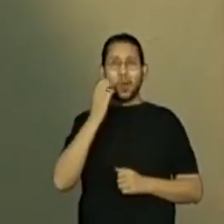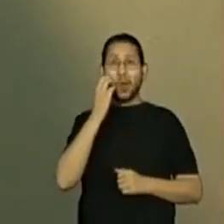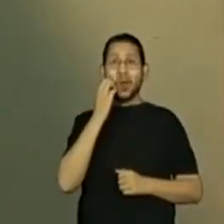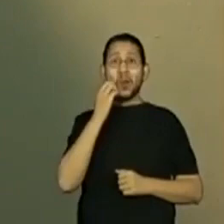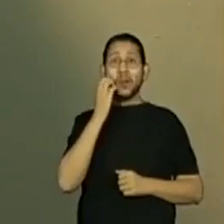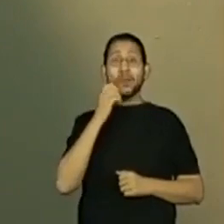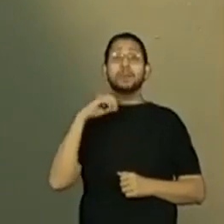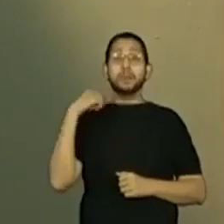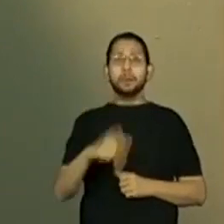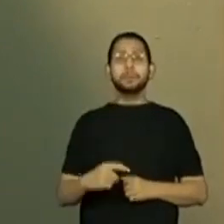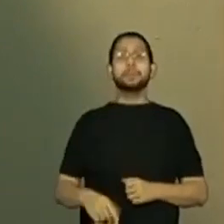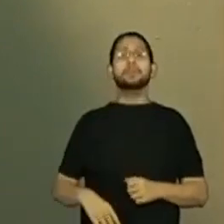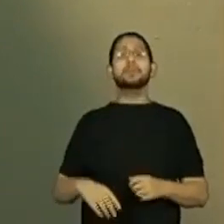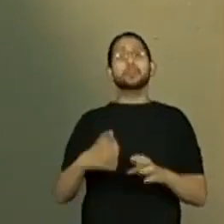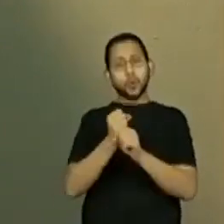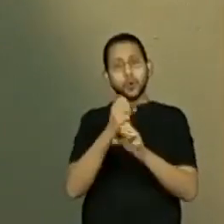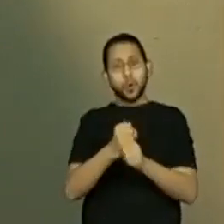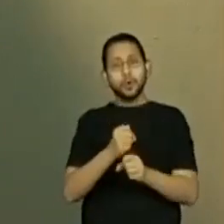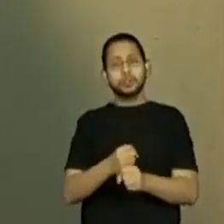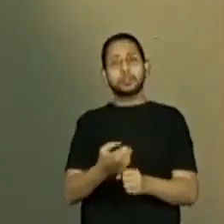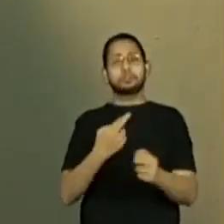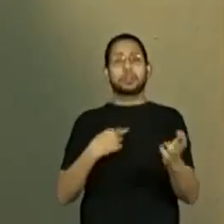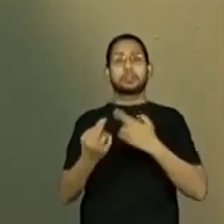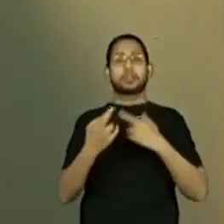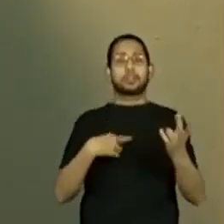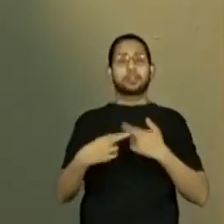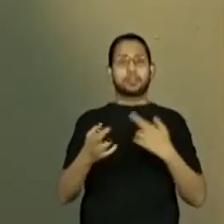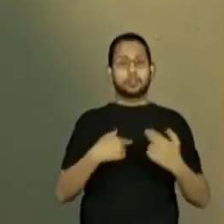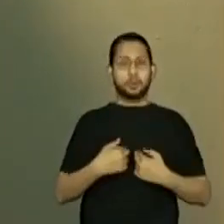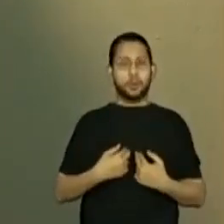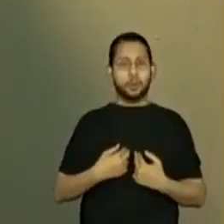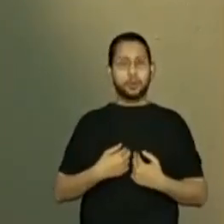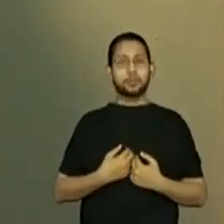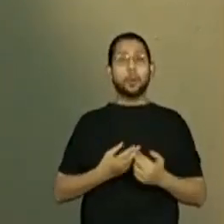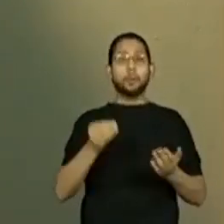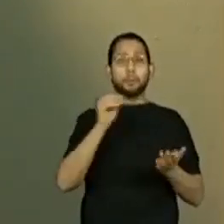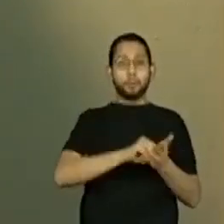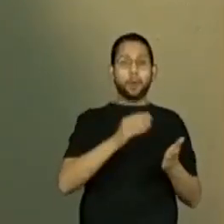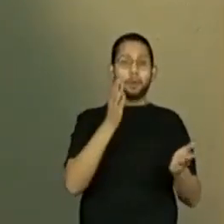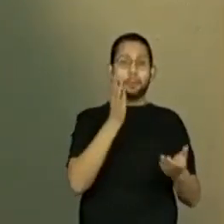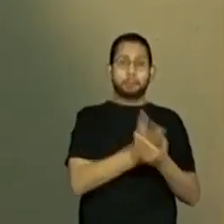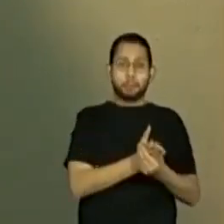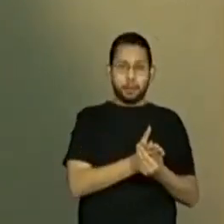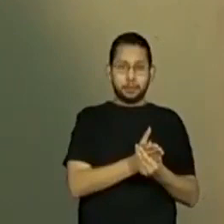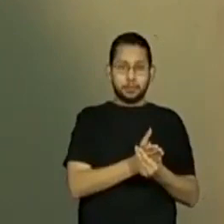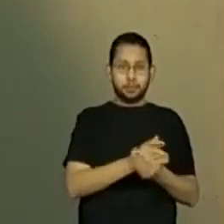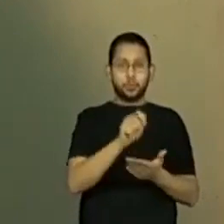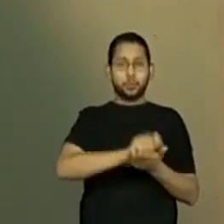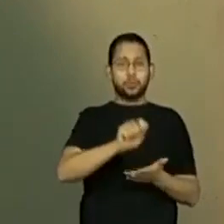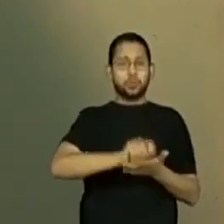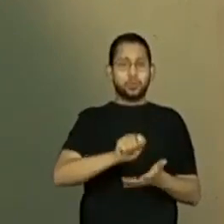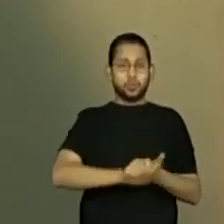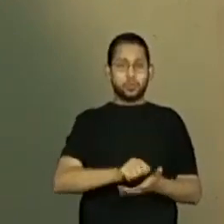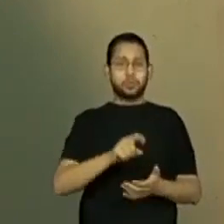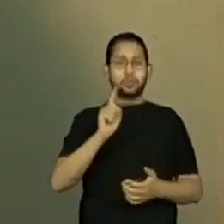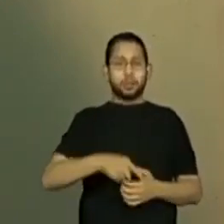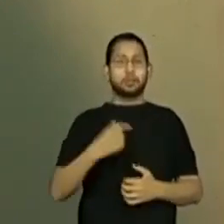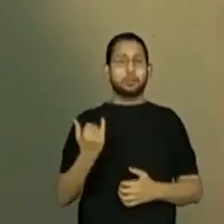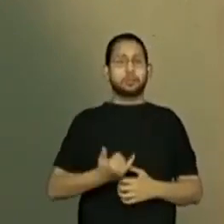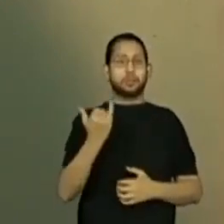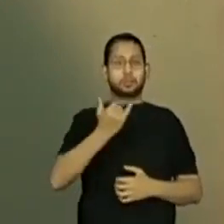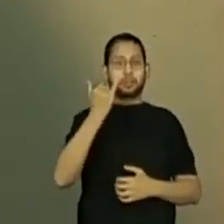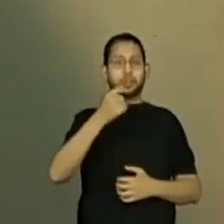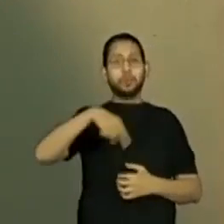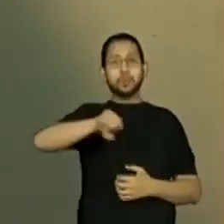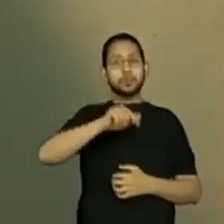Então tá, gente, façam essa conta, coloquem no portfólio de vocês o registro. É muito importante que